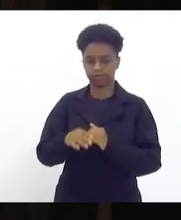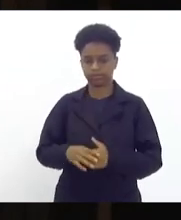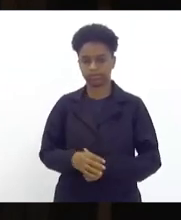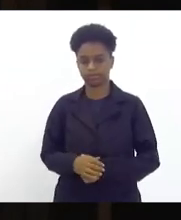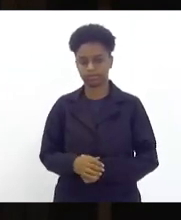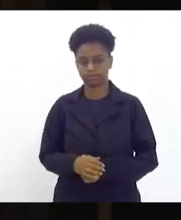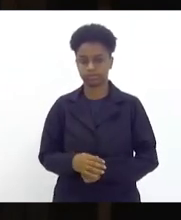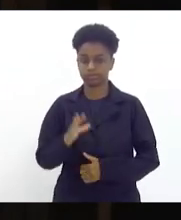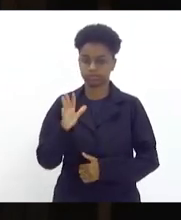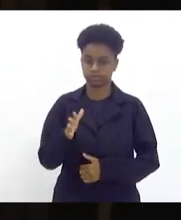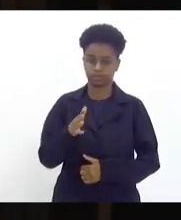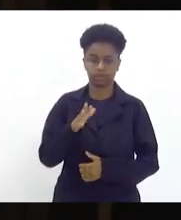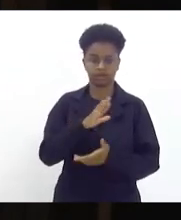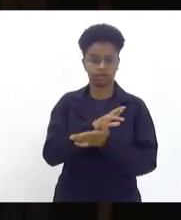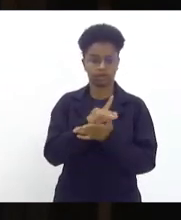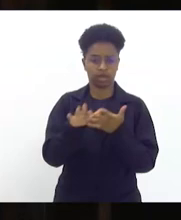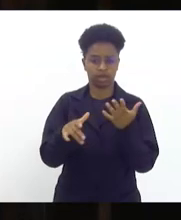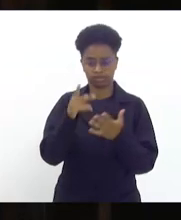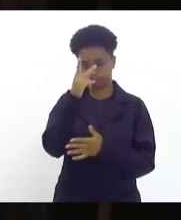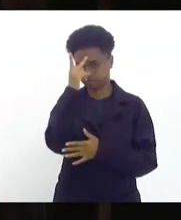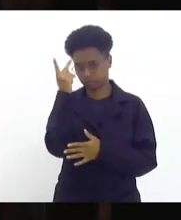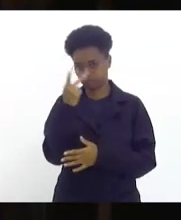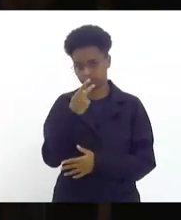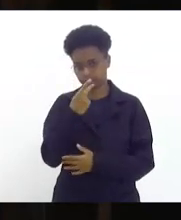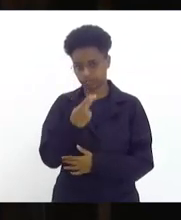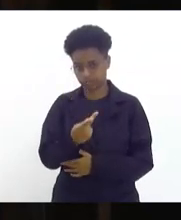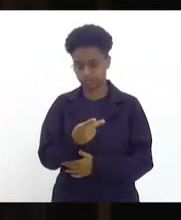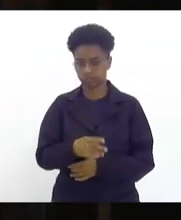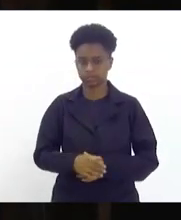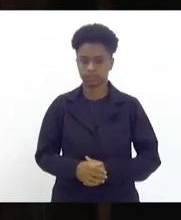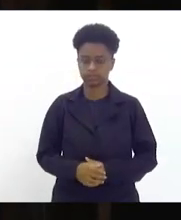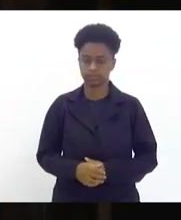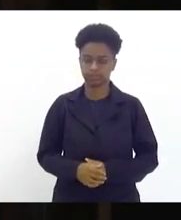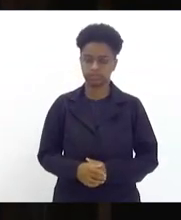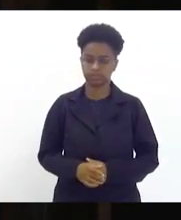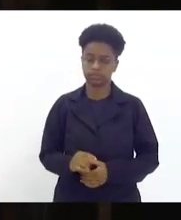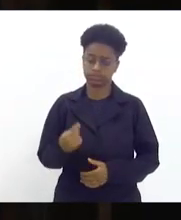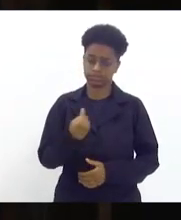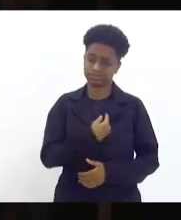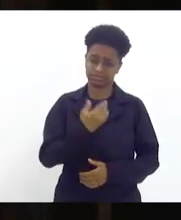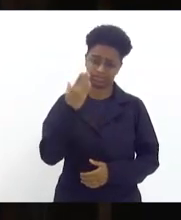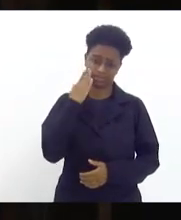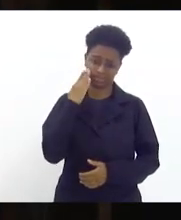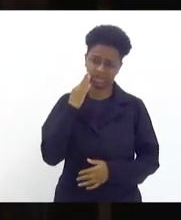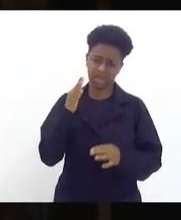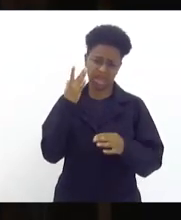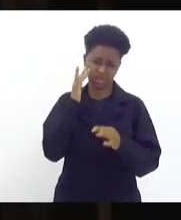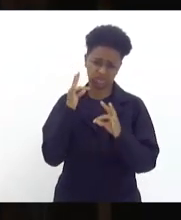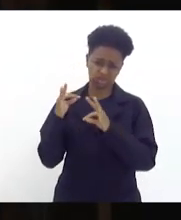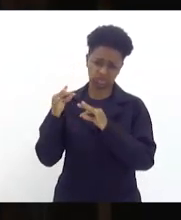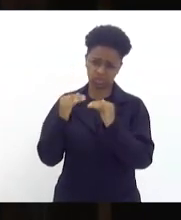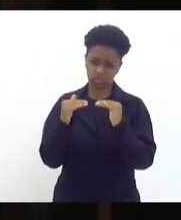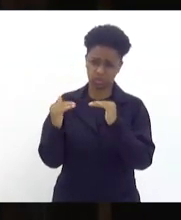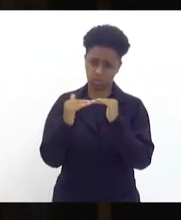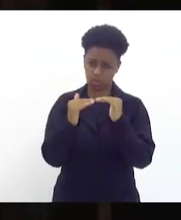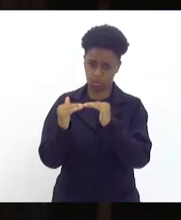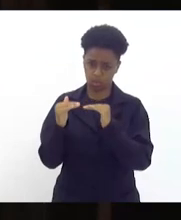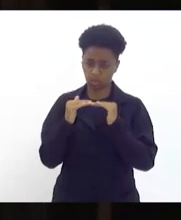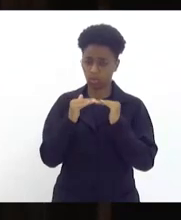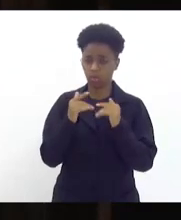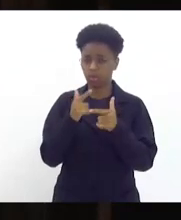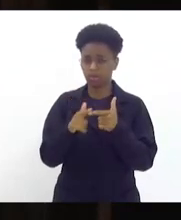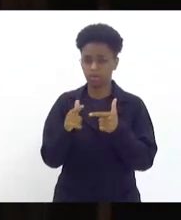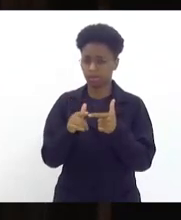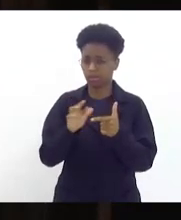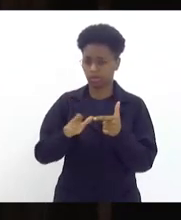exposto por diversas pessoas aqui já tem esse claro eu acho que é unânime que o problema Rigor não é muito